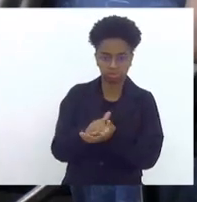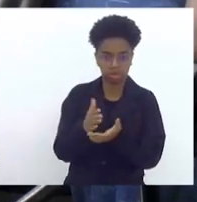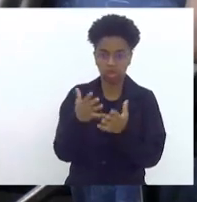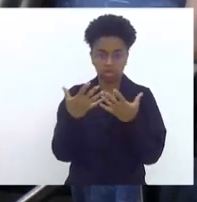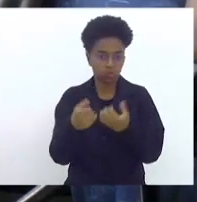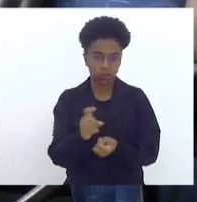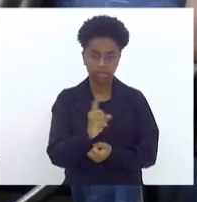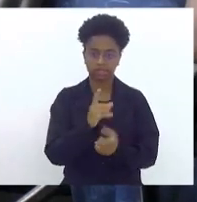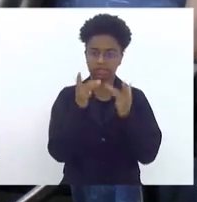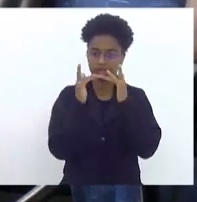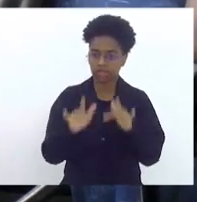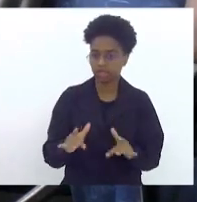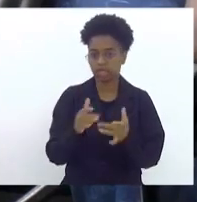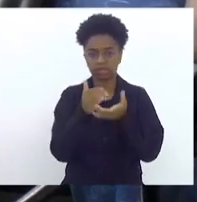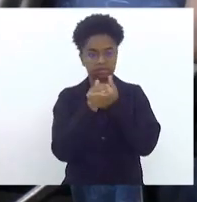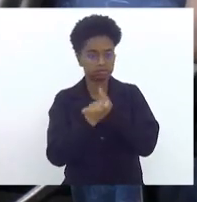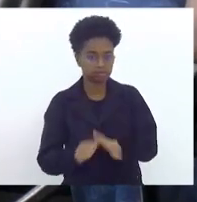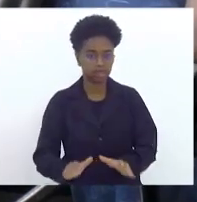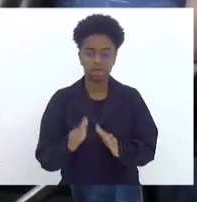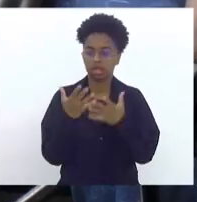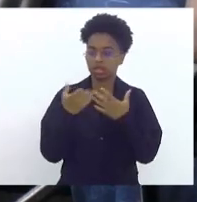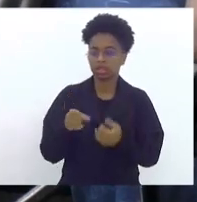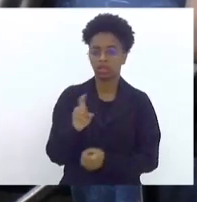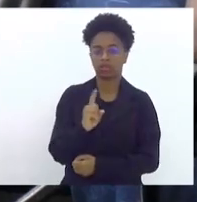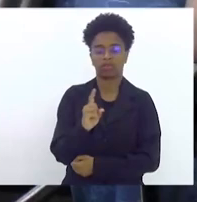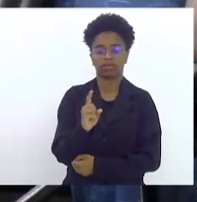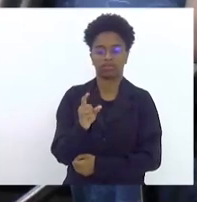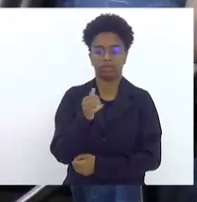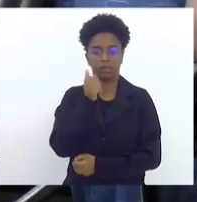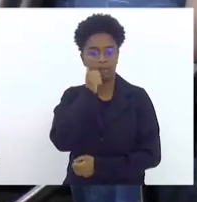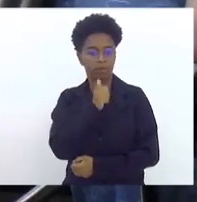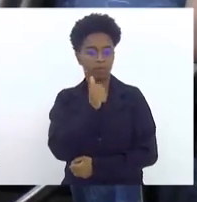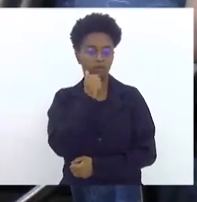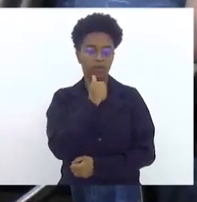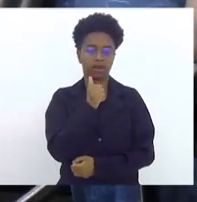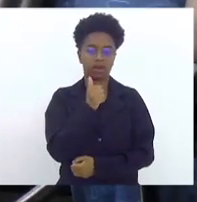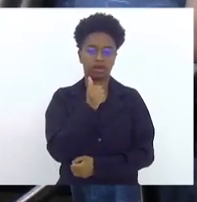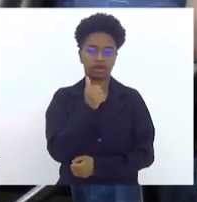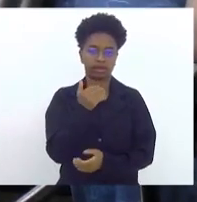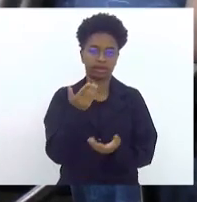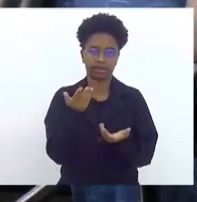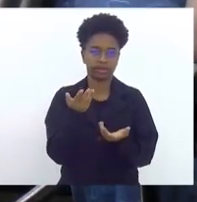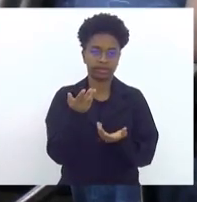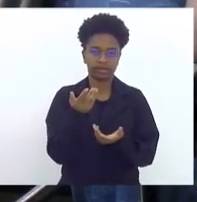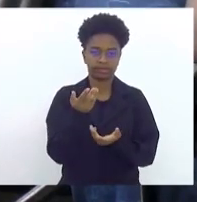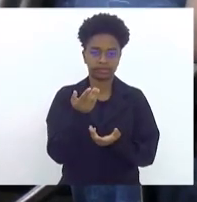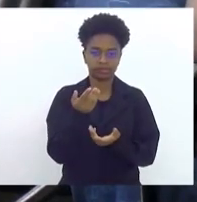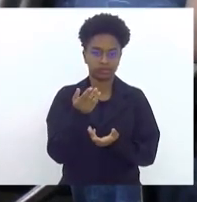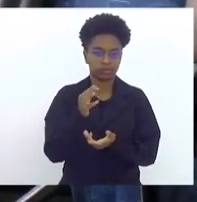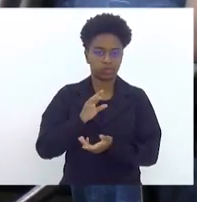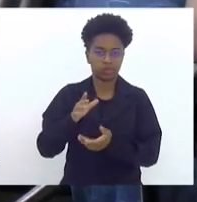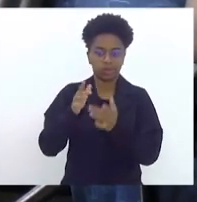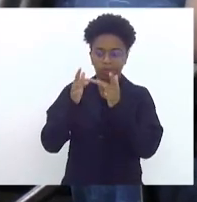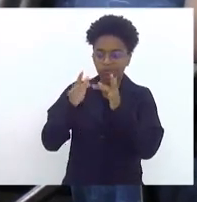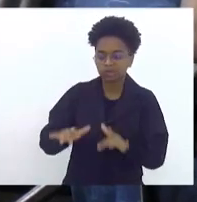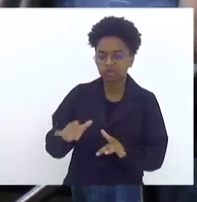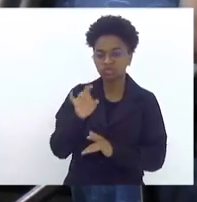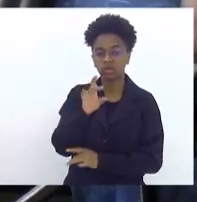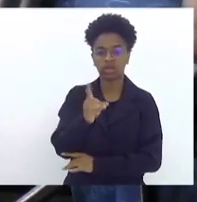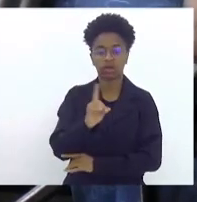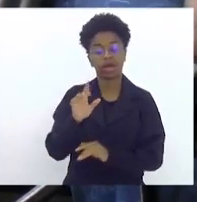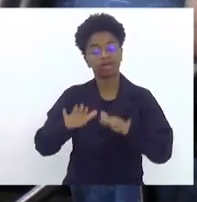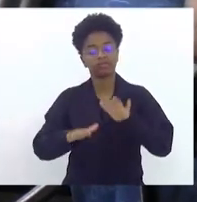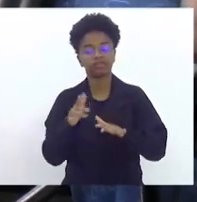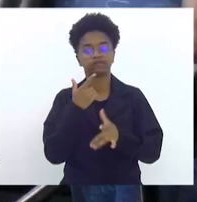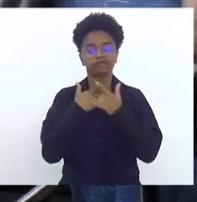término de um relacionamento que não se conformam com uma mulher que não só rompe o relacionamento mas às vezes quer